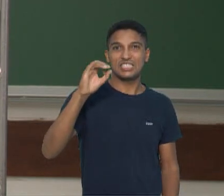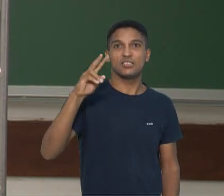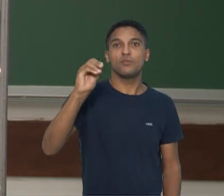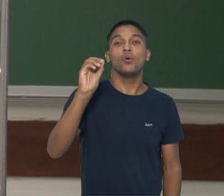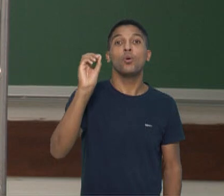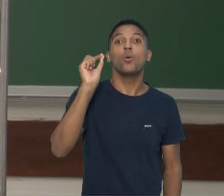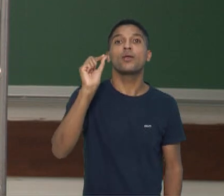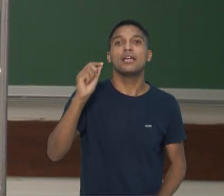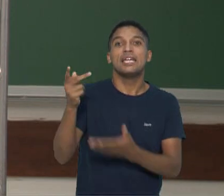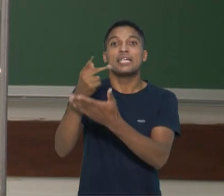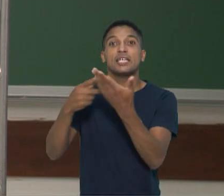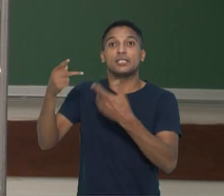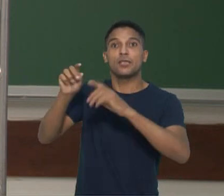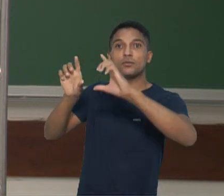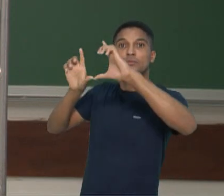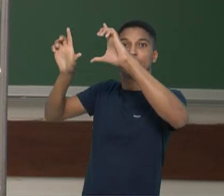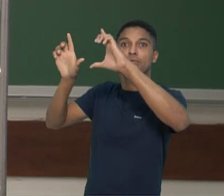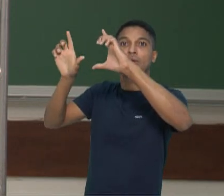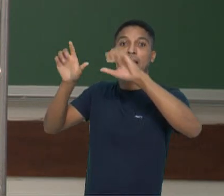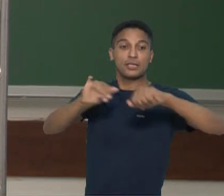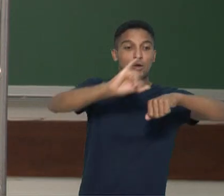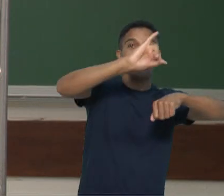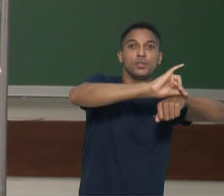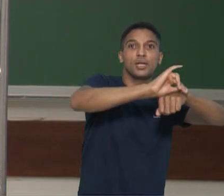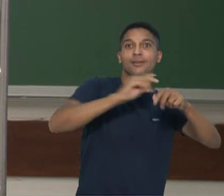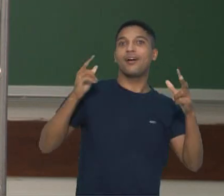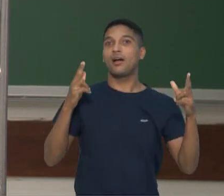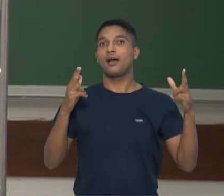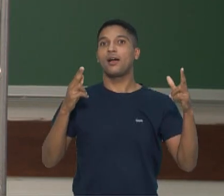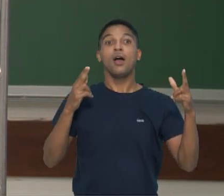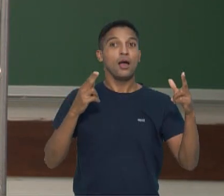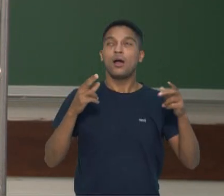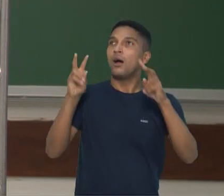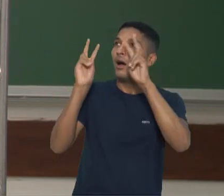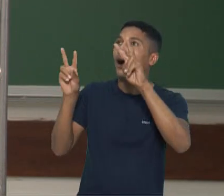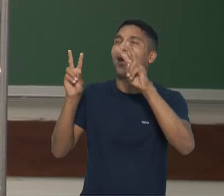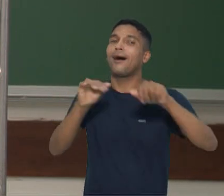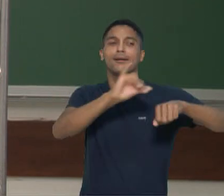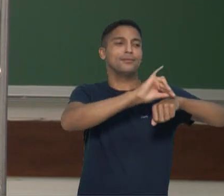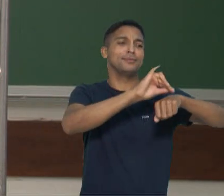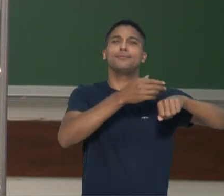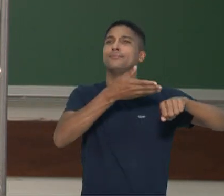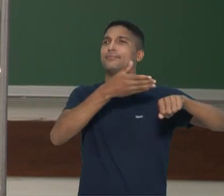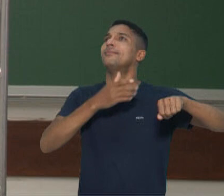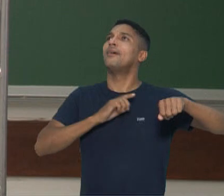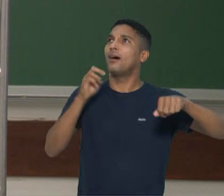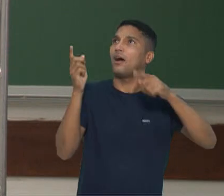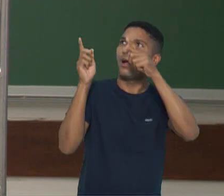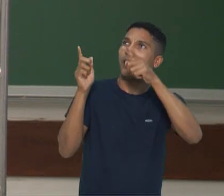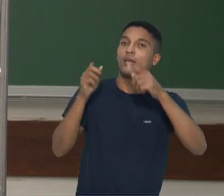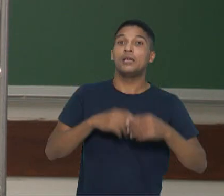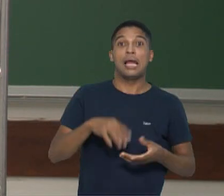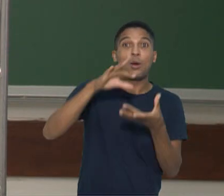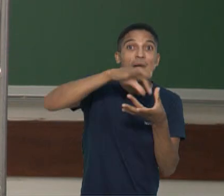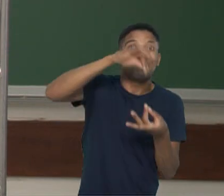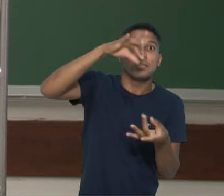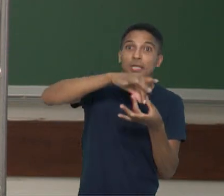mais, certo? E o abstrato a gente não reconhece nenhuma figura real,